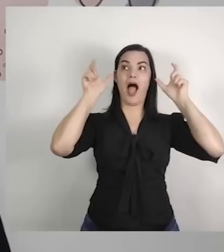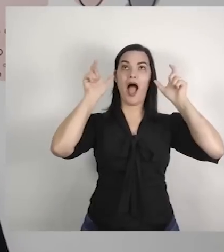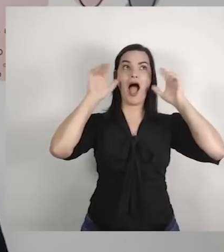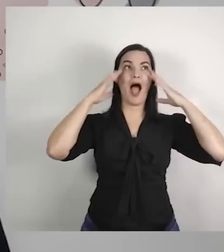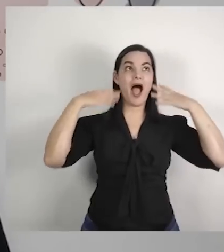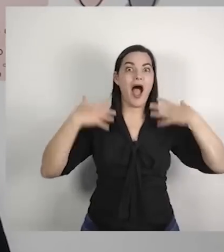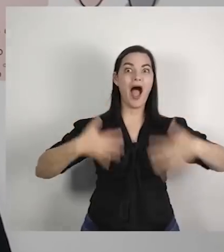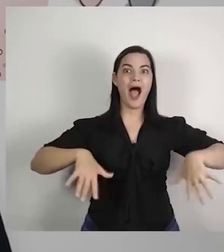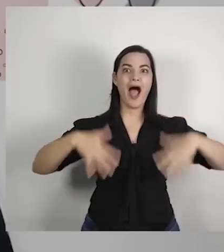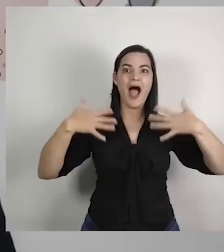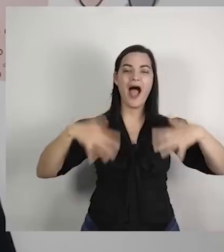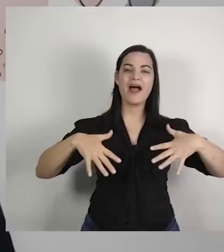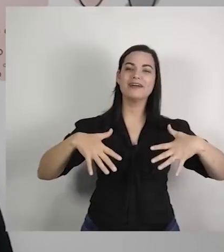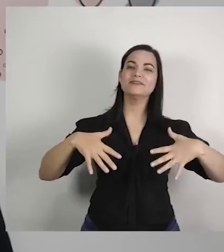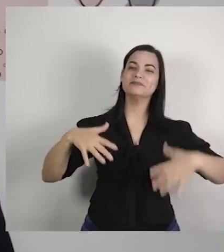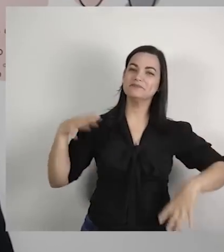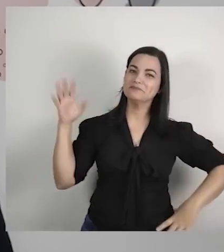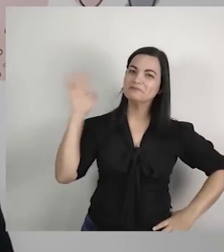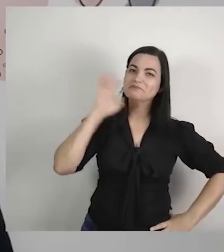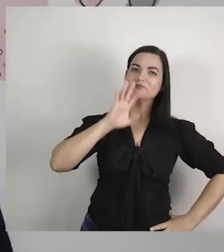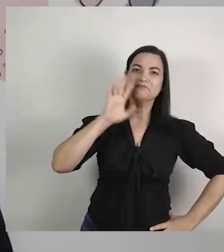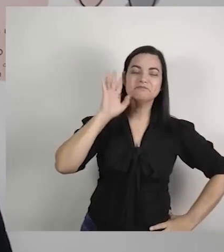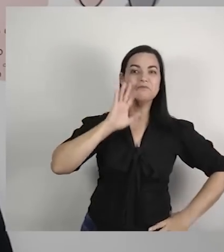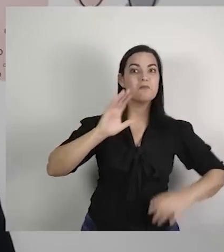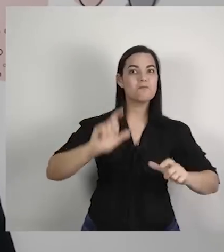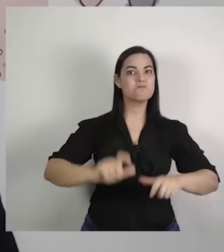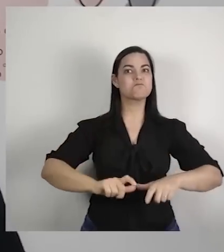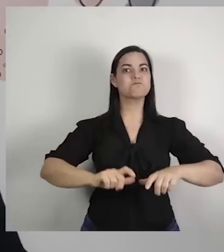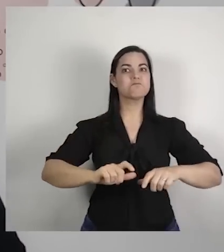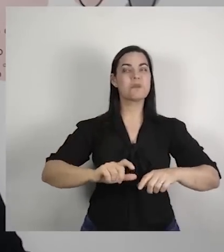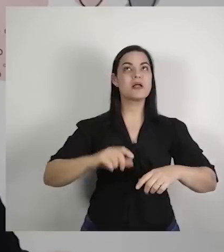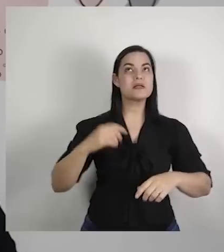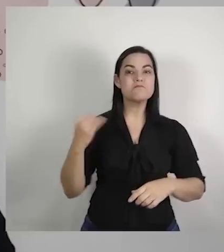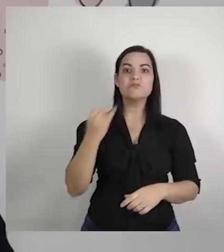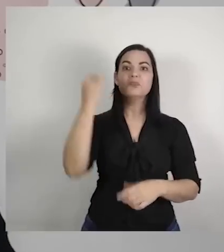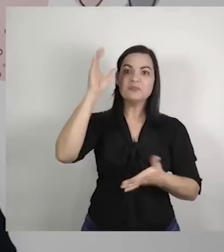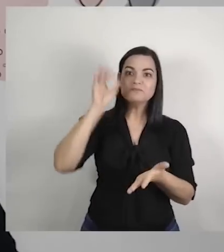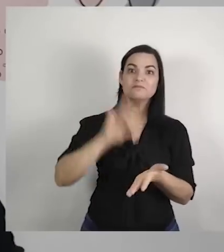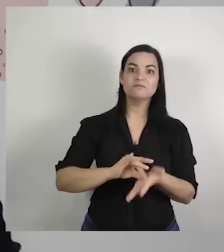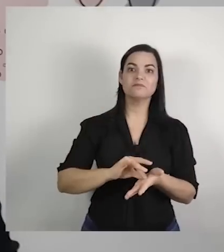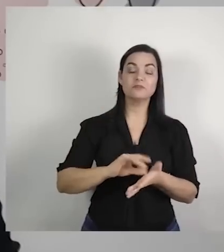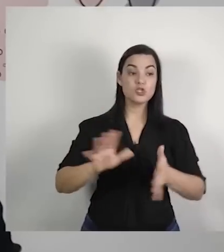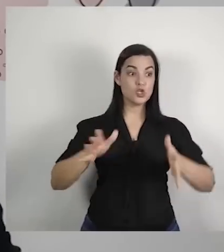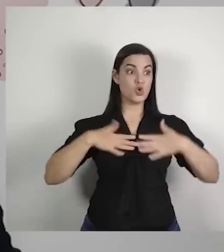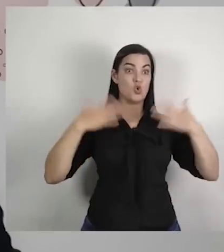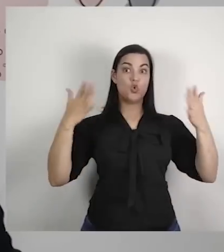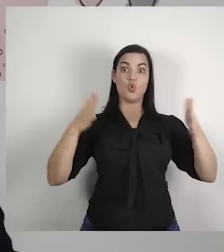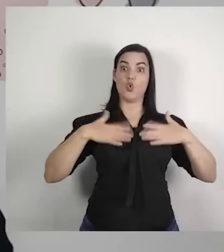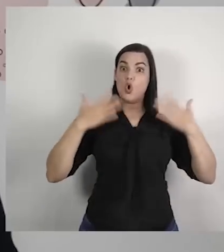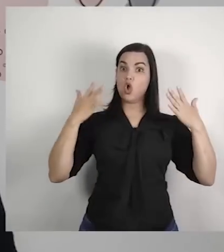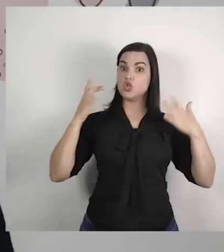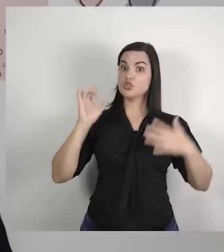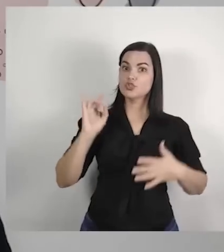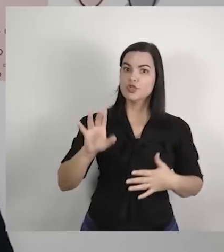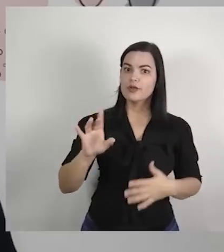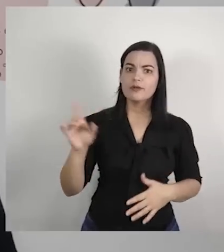na oficina? Deve ter sido bem grande, né? Na verdade, não só grande a surpresa, como grande